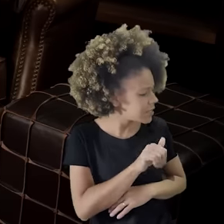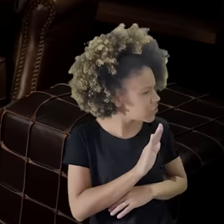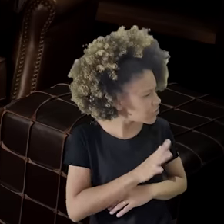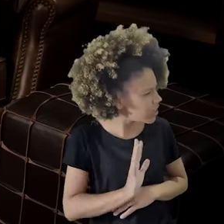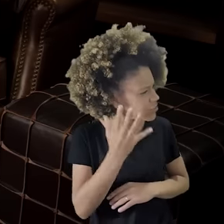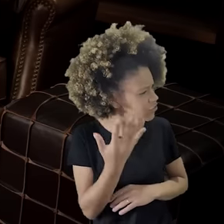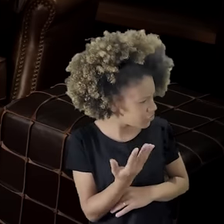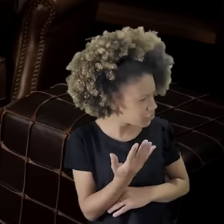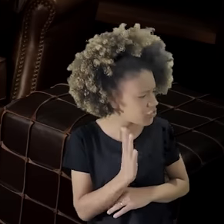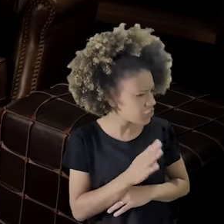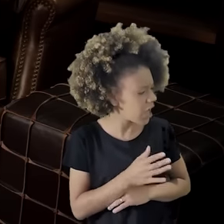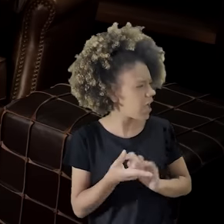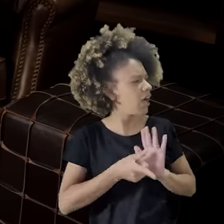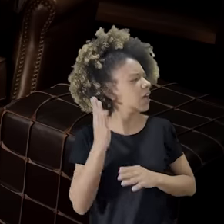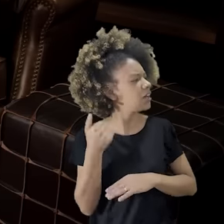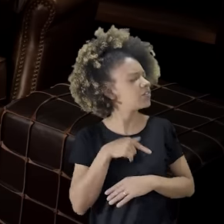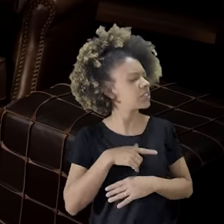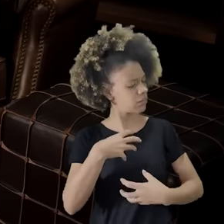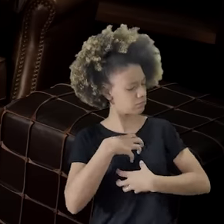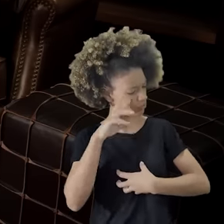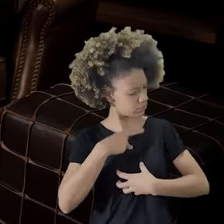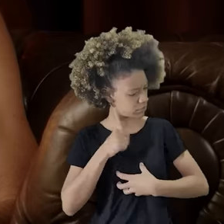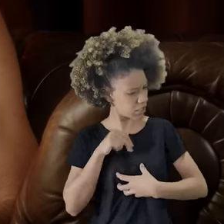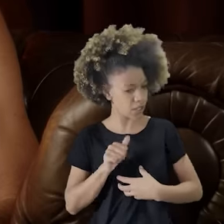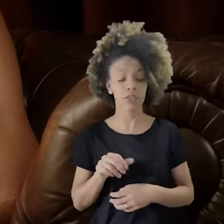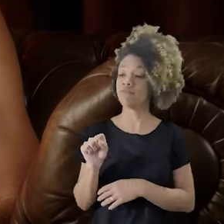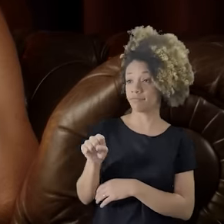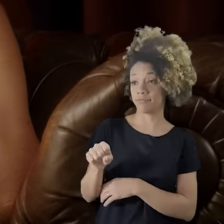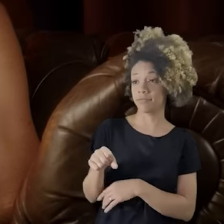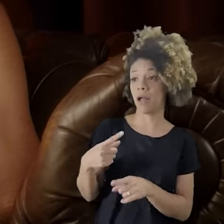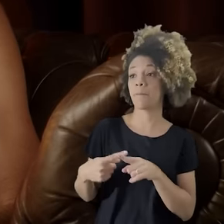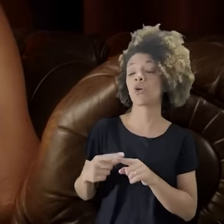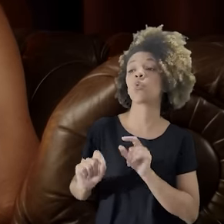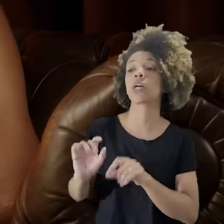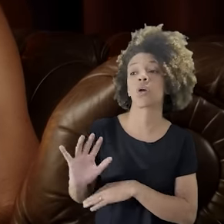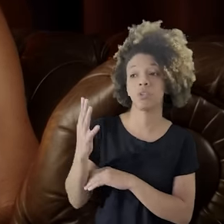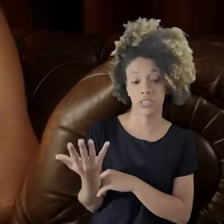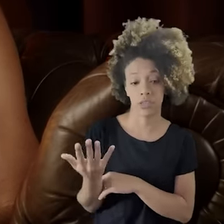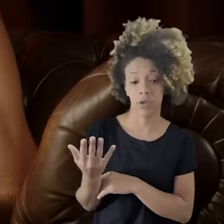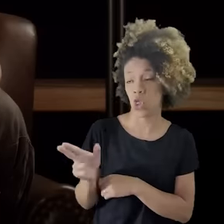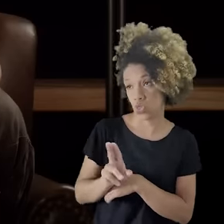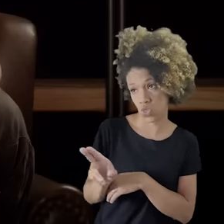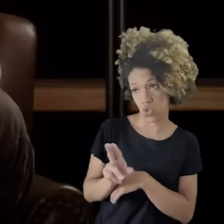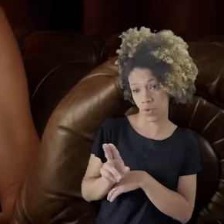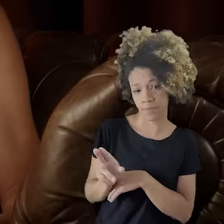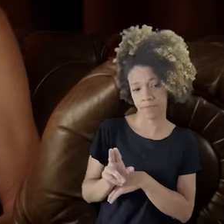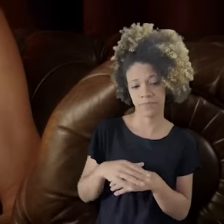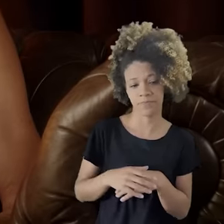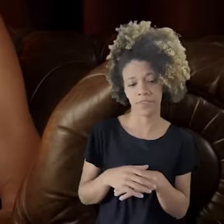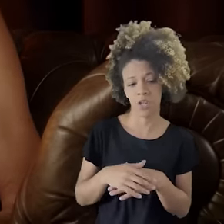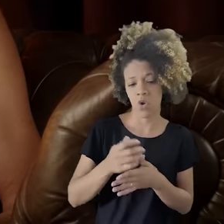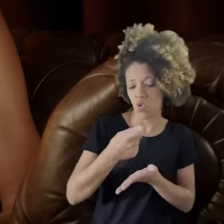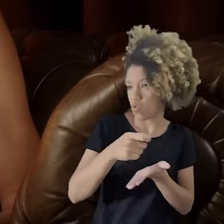falando da Ana mas já existia esse nome você já se considerava a Ana antes foi assim é porque o que que eu fiz esse negócio do nome né eu escrevi